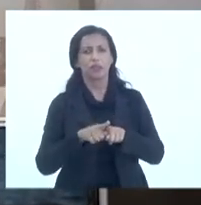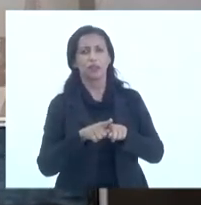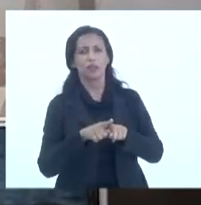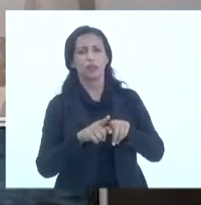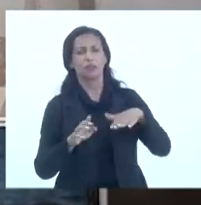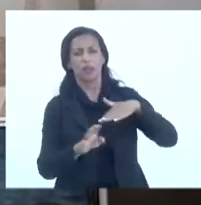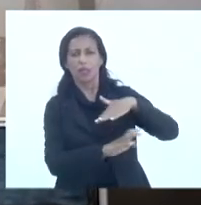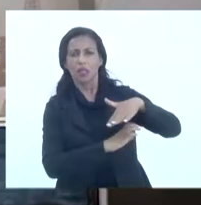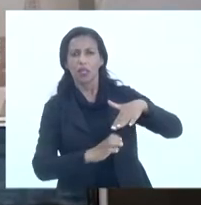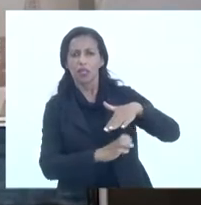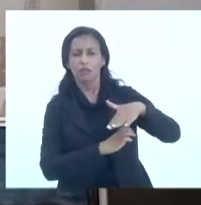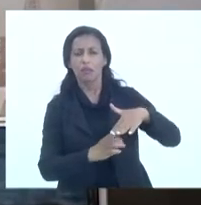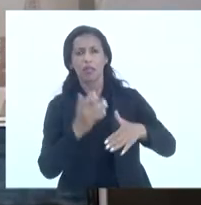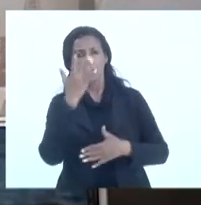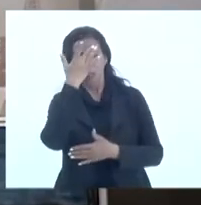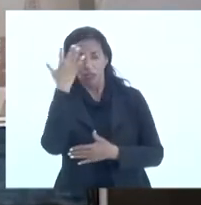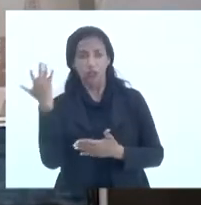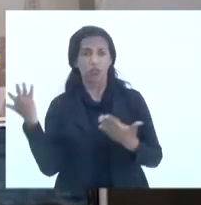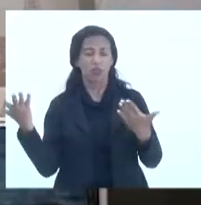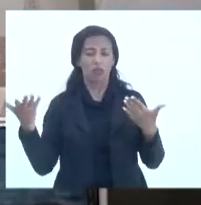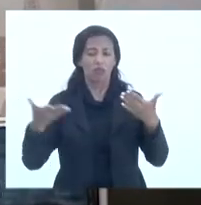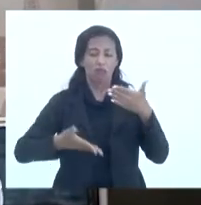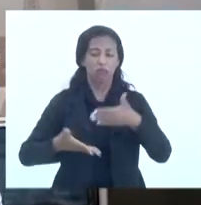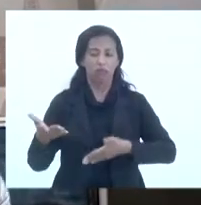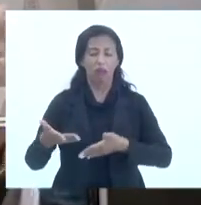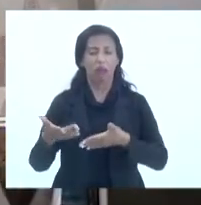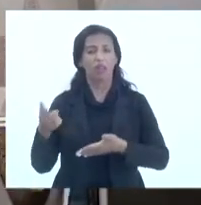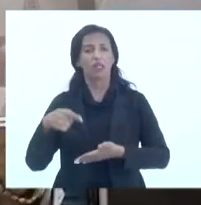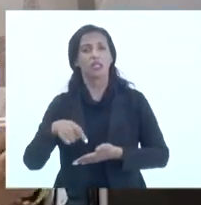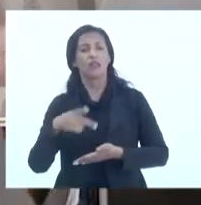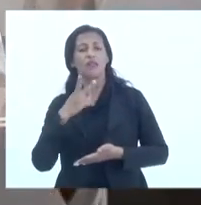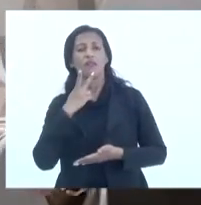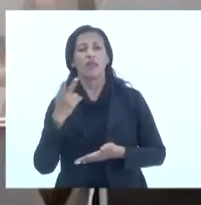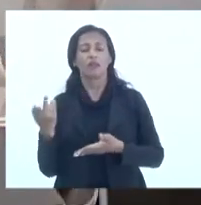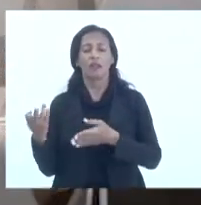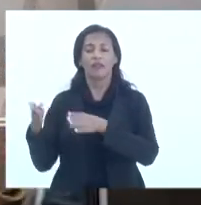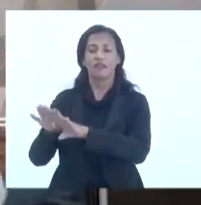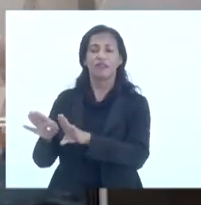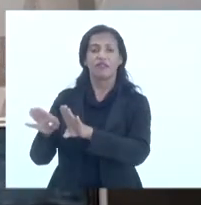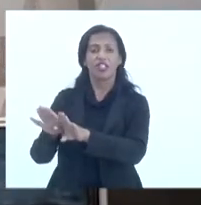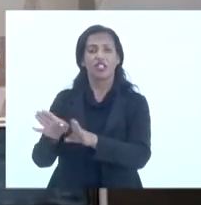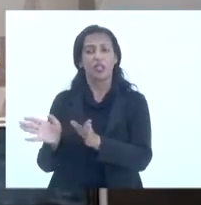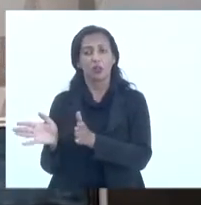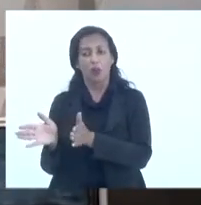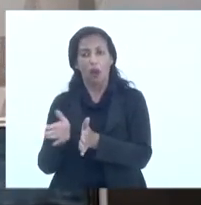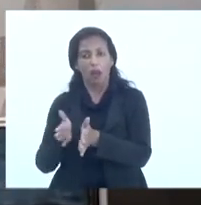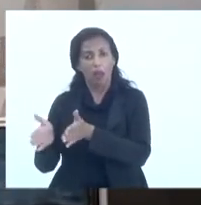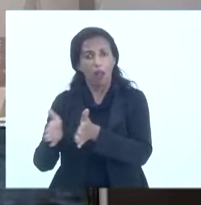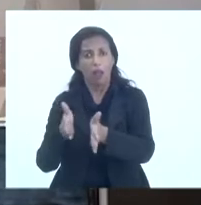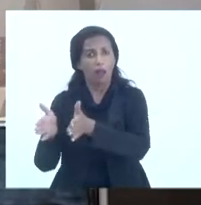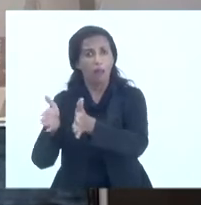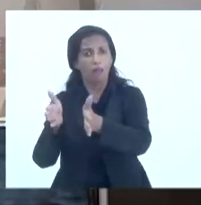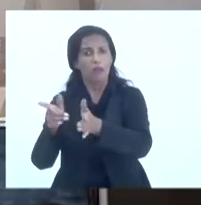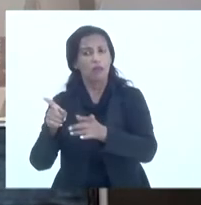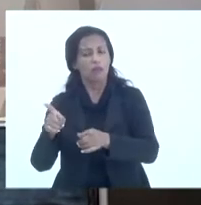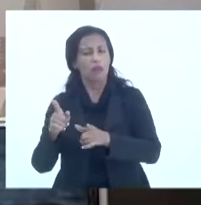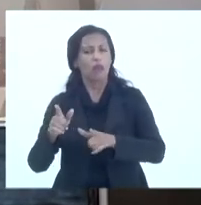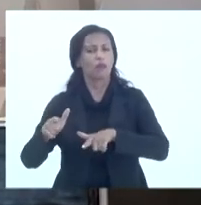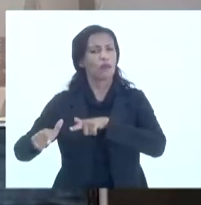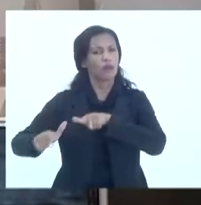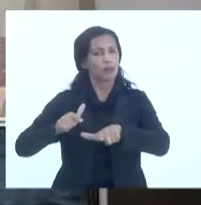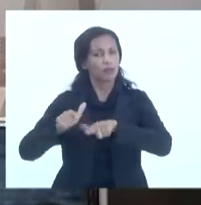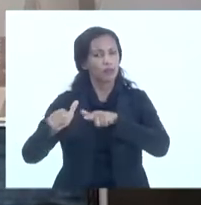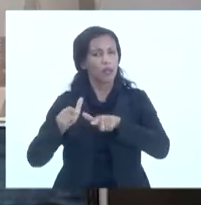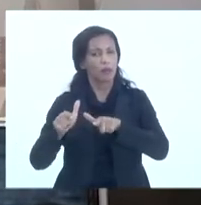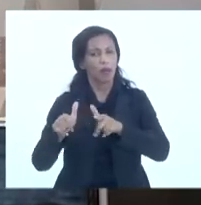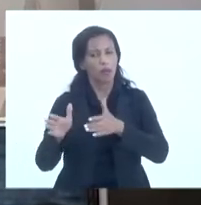as pessoas recebendo e sendo notificado que estariam fechando os acessos. Então, foi feito um trabalho que, com essa